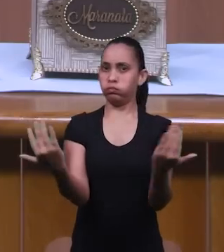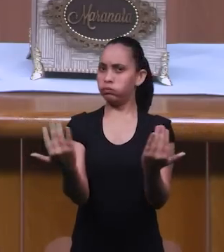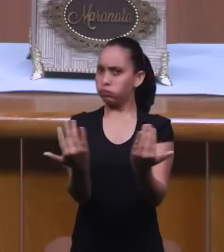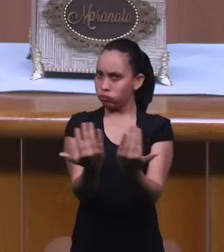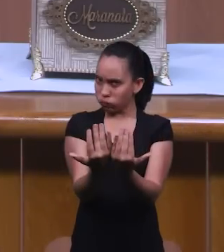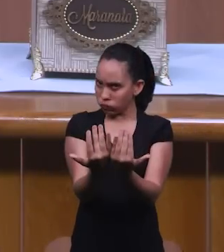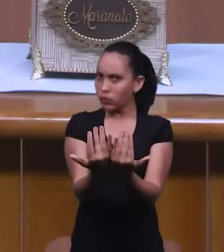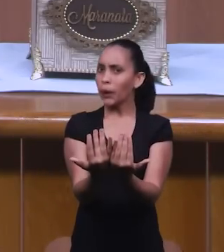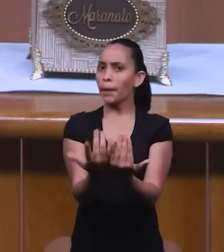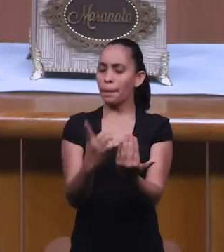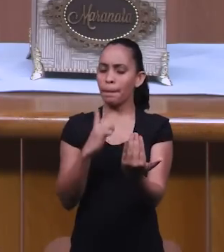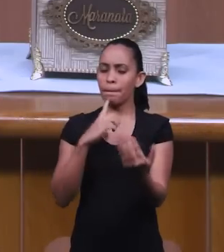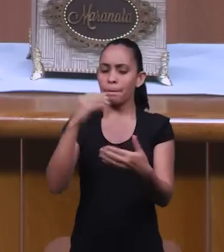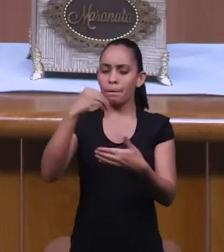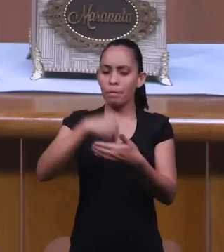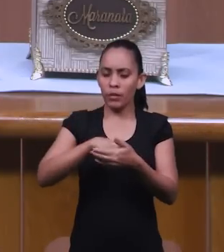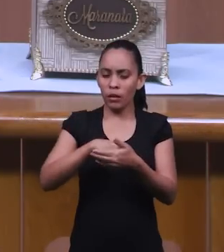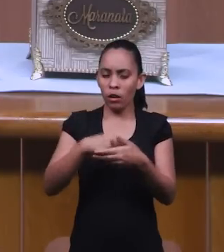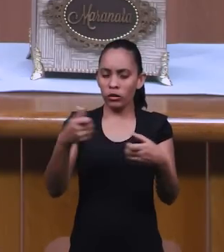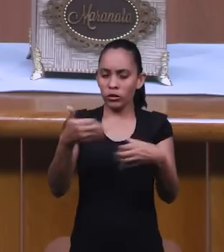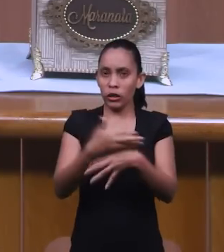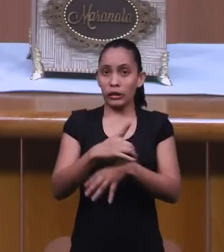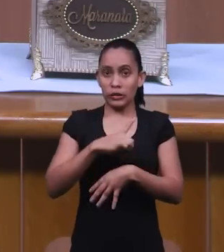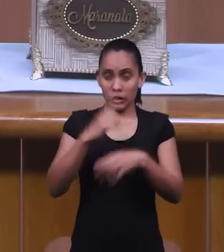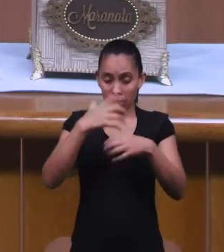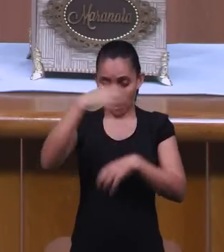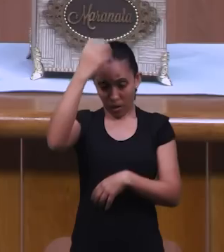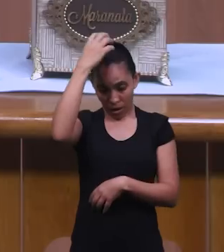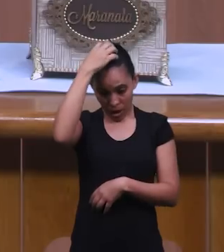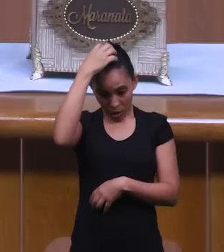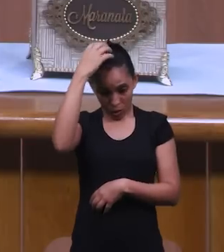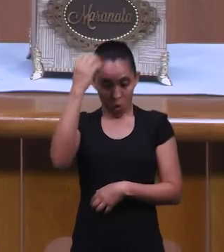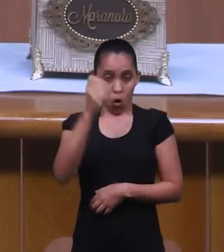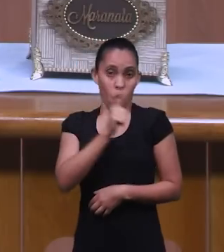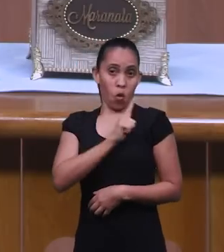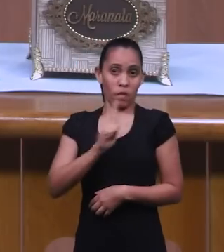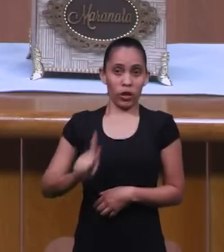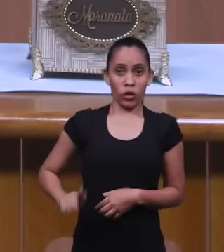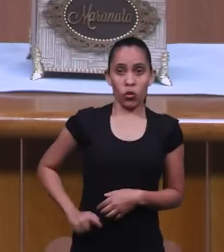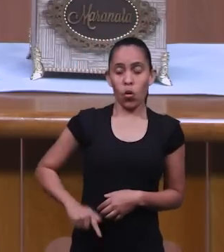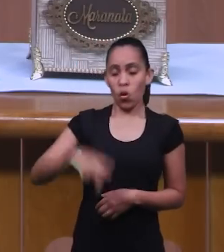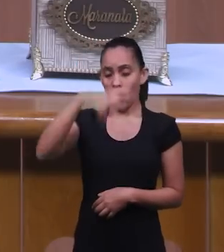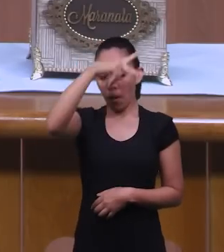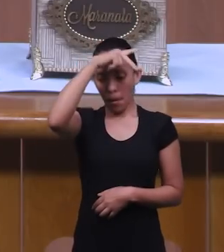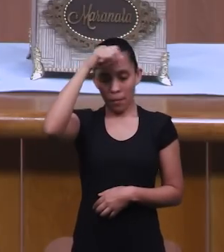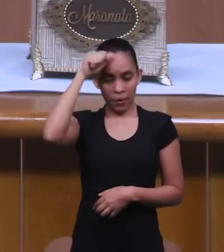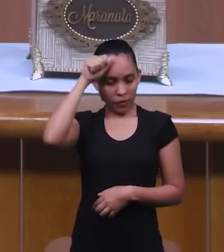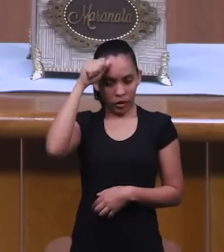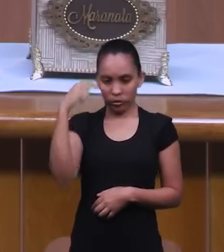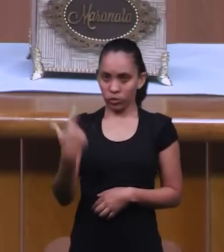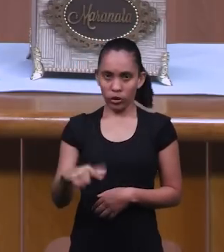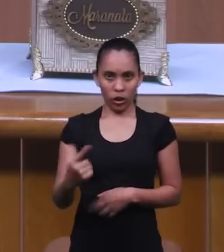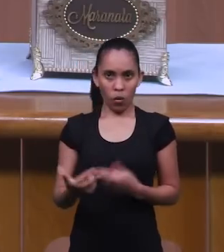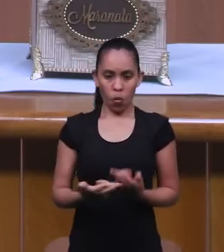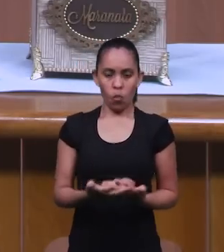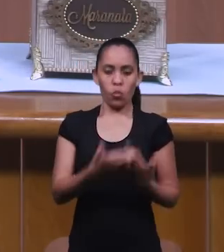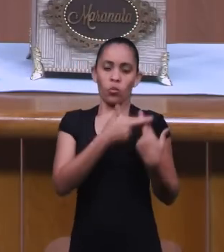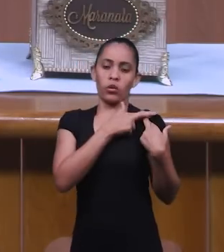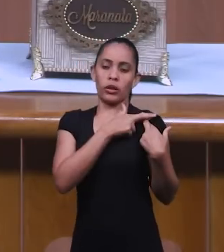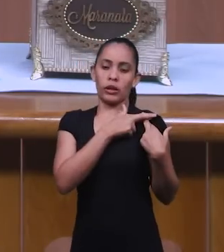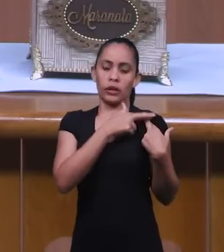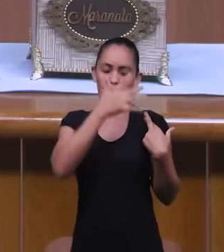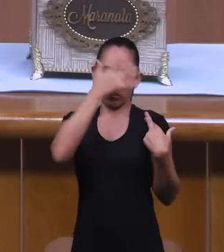né? Por menor que fosse a cidade, tinha um rei, não era governador nem prefeito, nem líder. O líder era o rei.